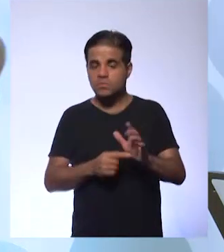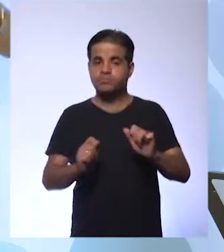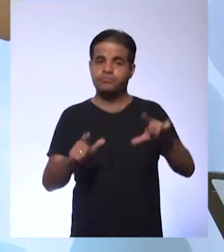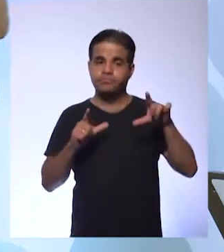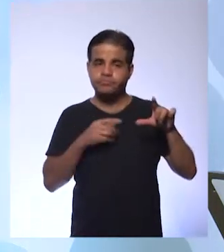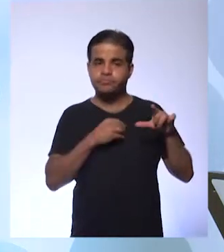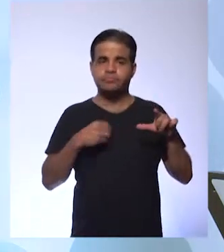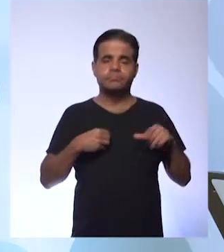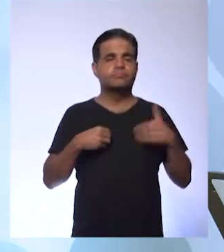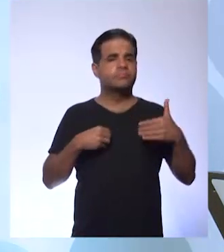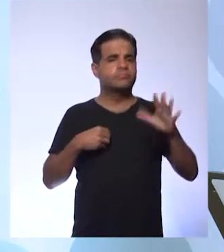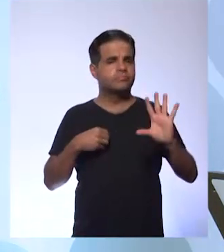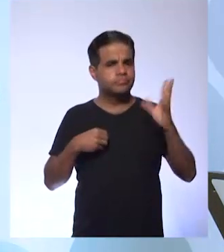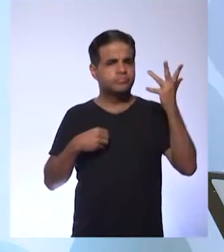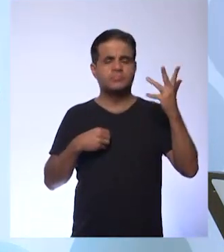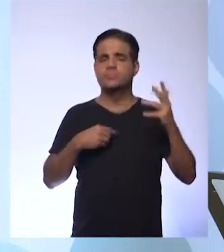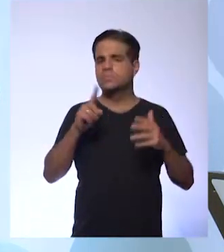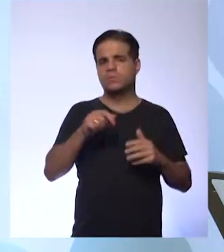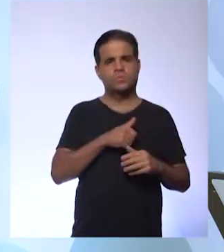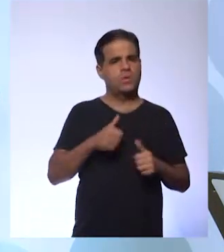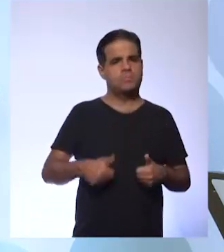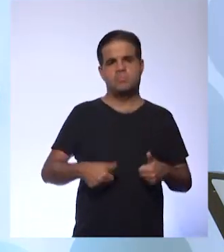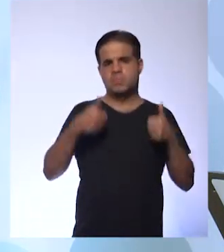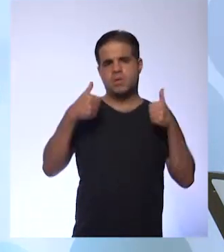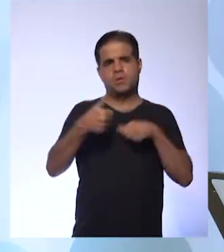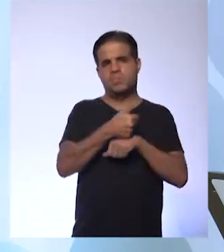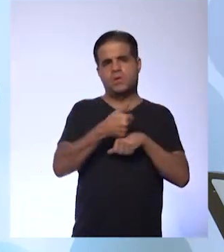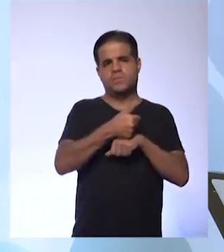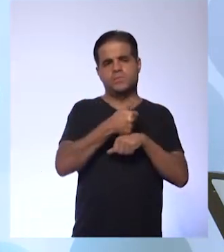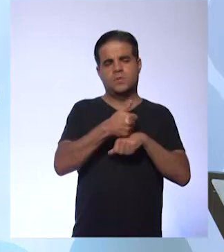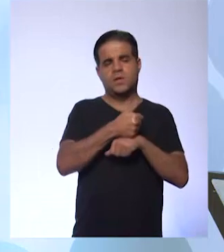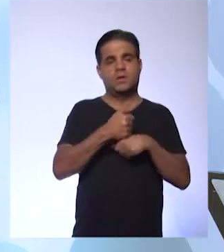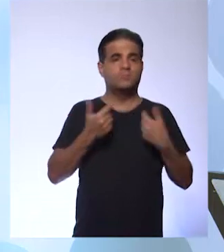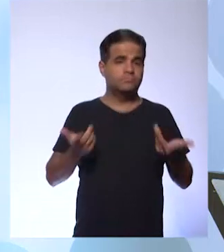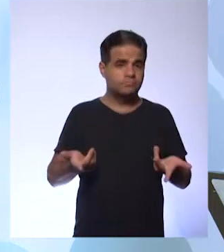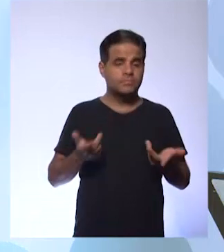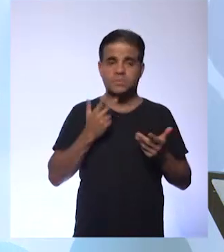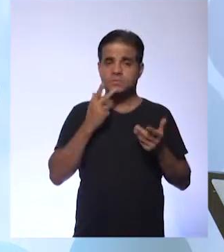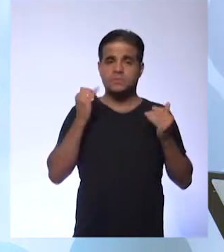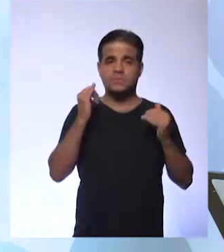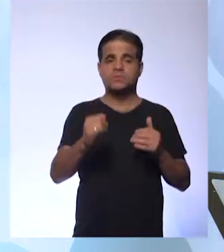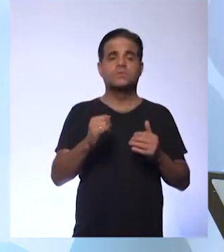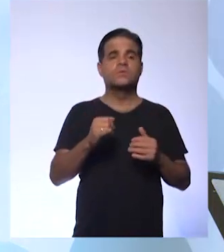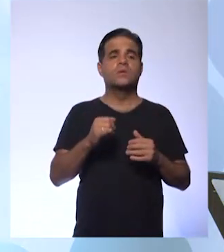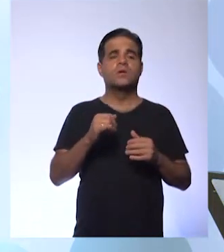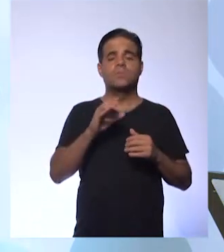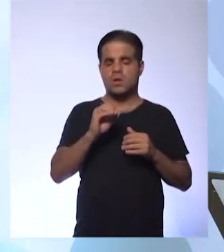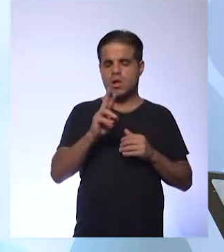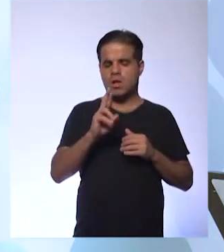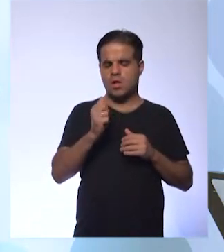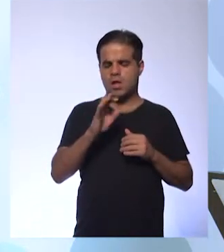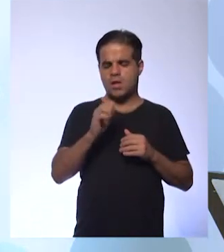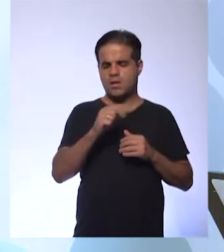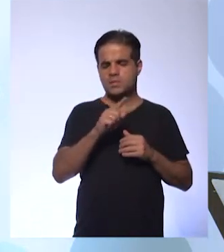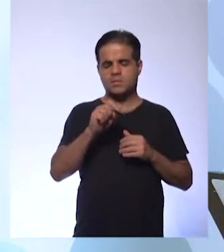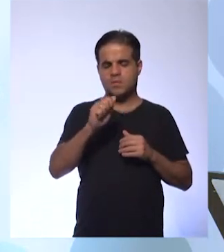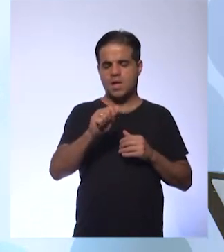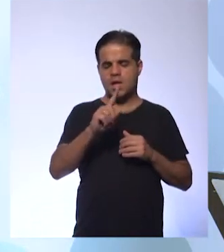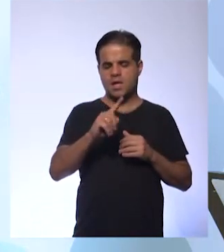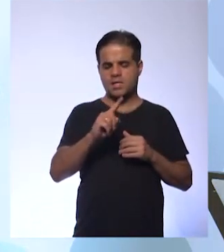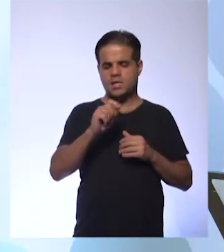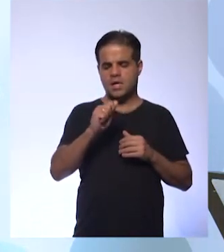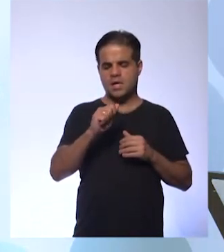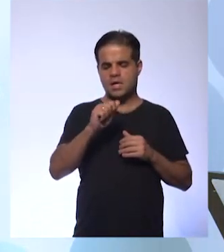atestado. A consequência, não sou a melhor profissional. Então, eu digo que ela é uma oração subordinada